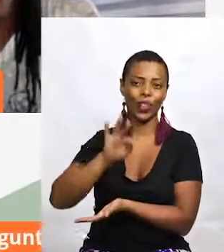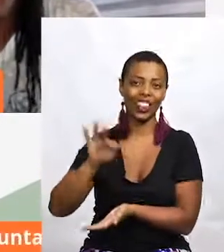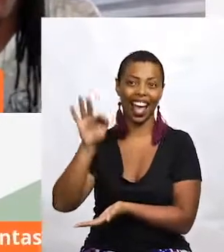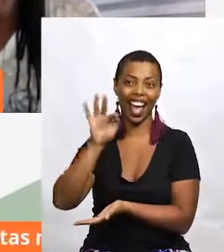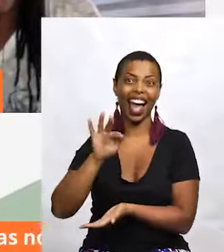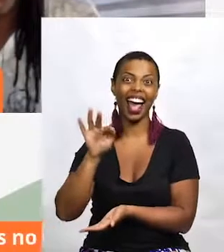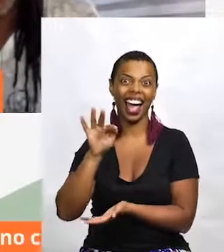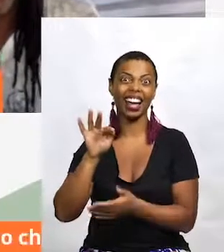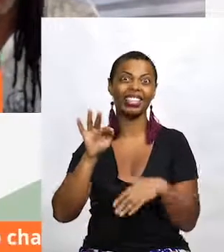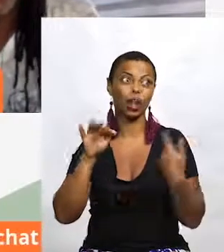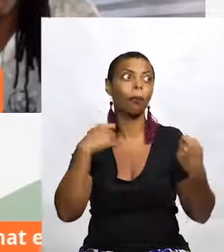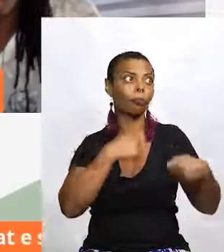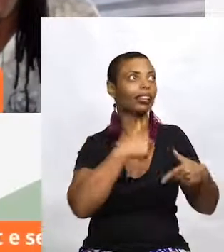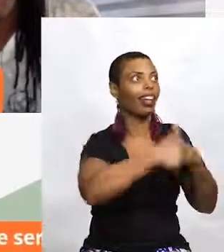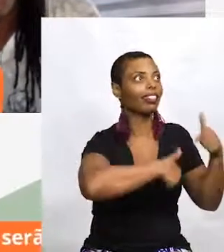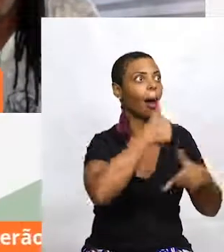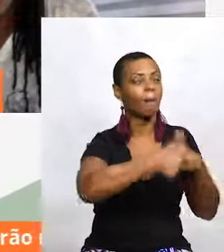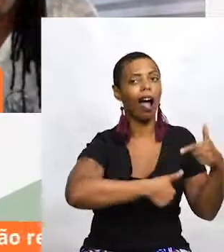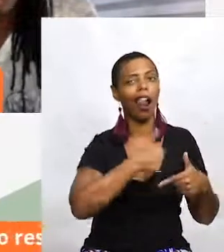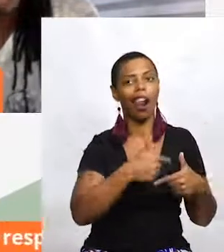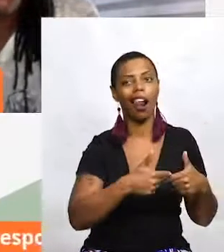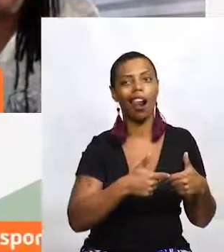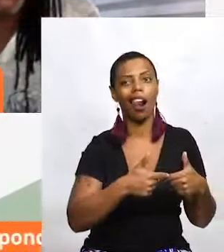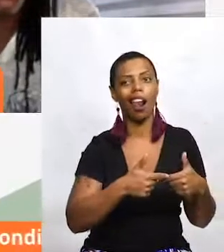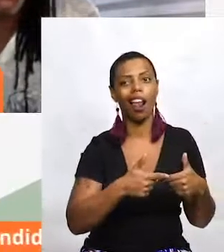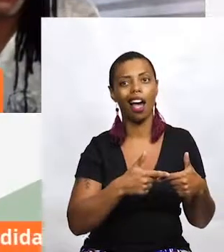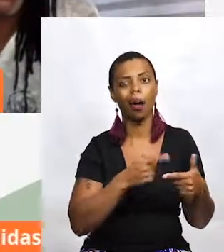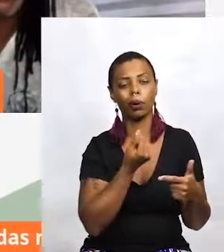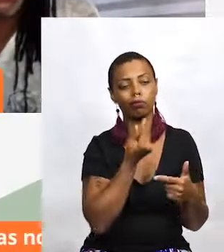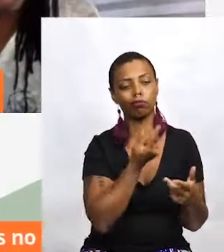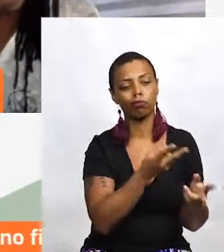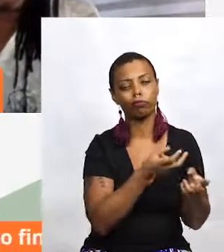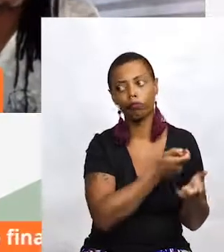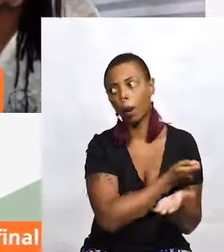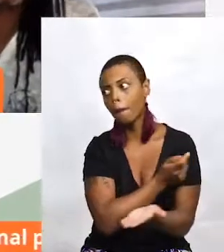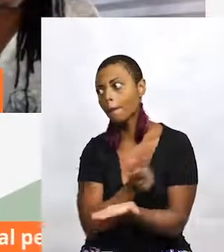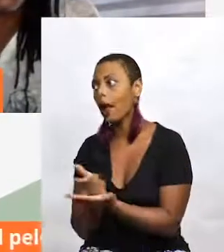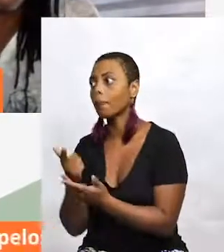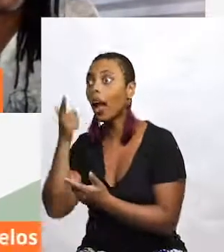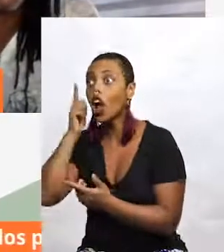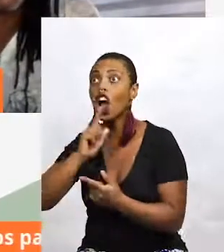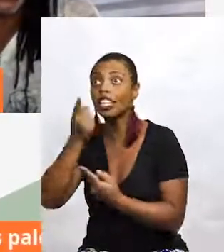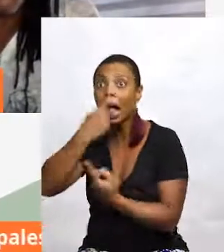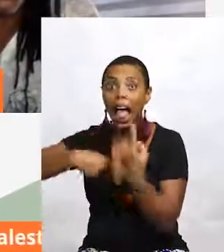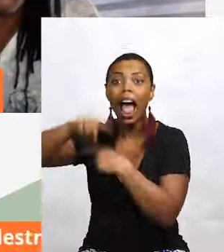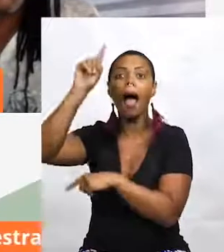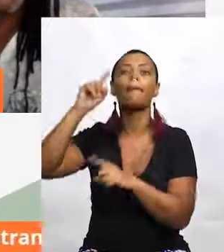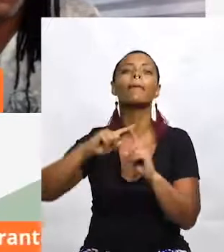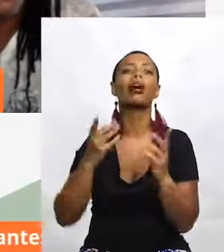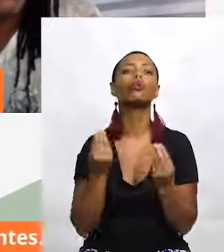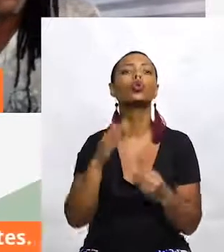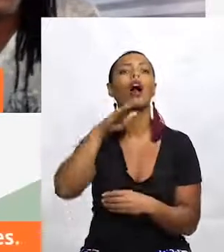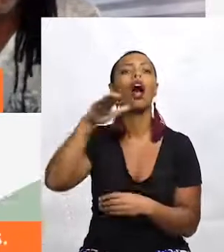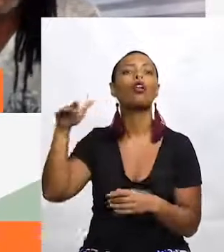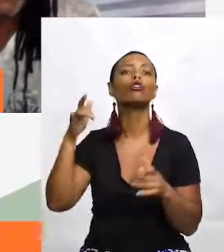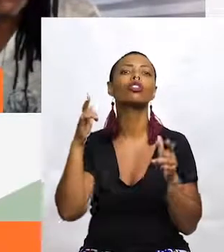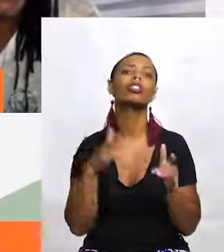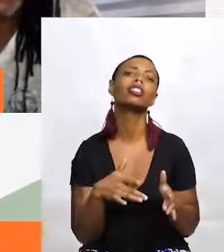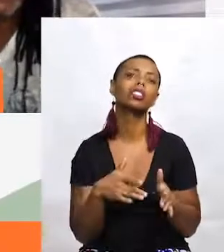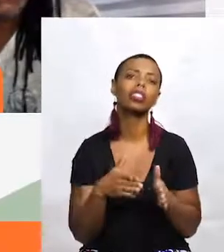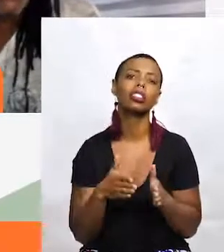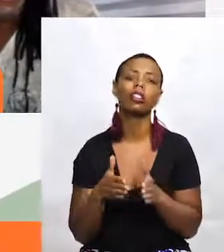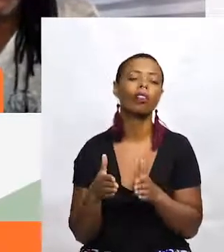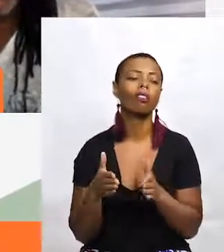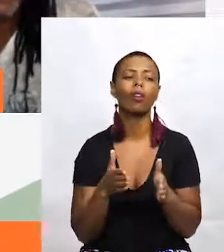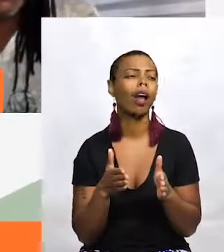sonho de poder voar um pouco mais alto. E, infelizmente, eu vejo muitos alunos que acabam desistindo no meio do caminho. Então, o que eu tento